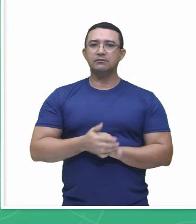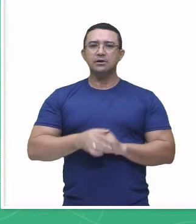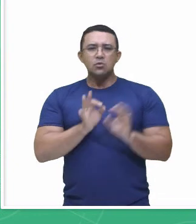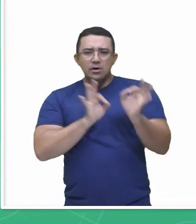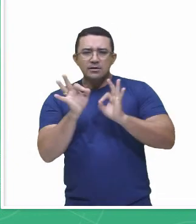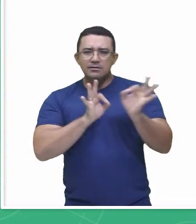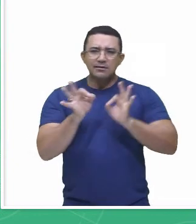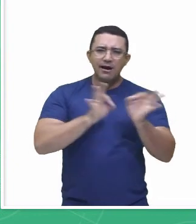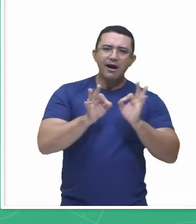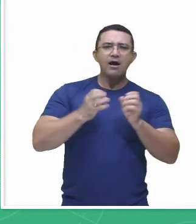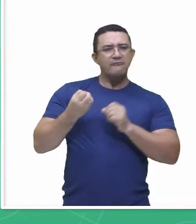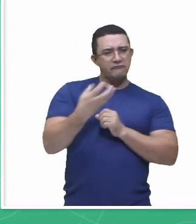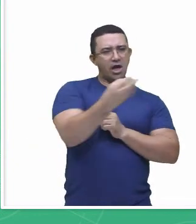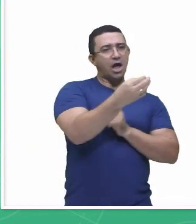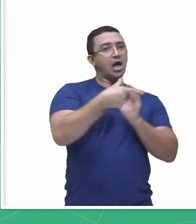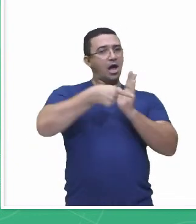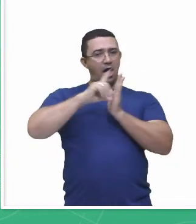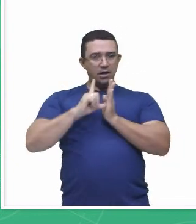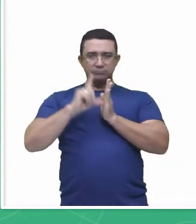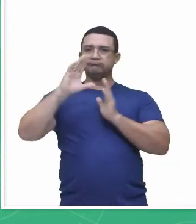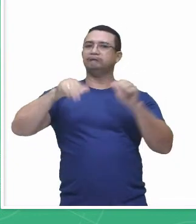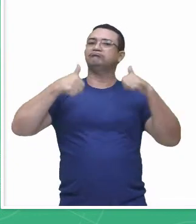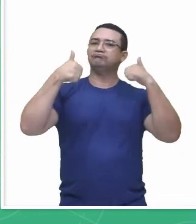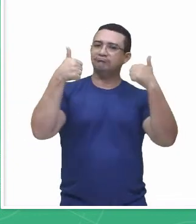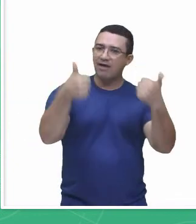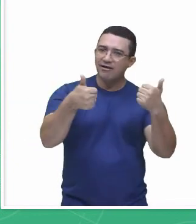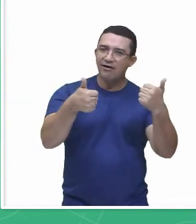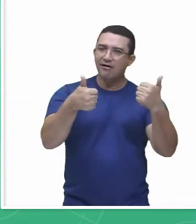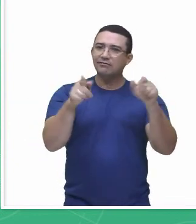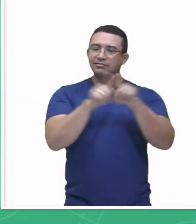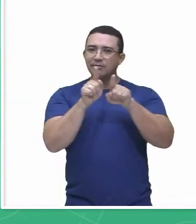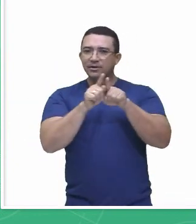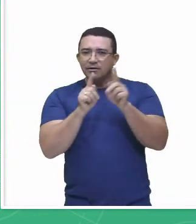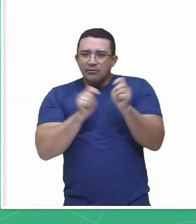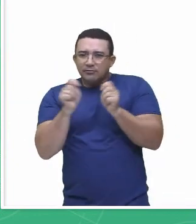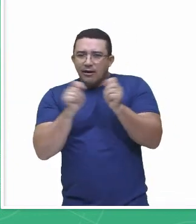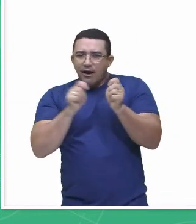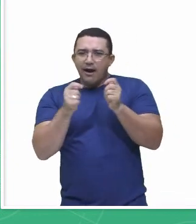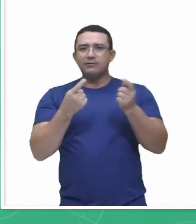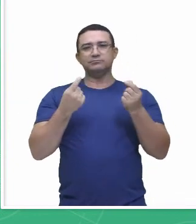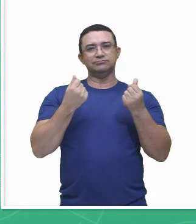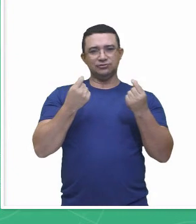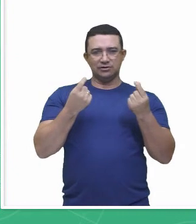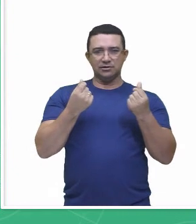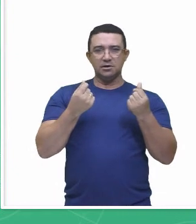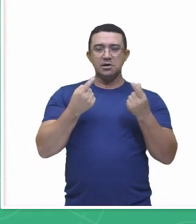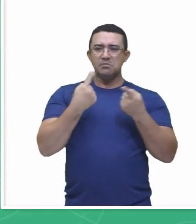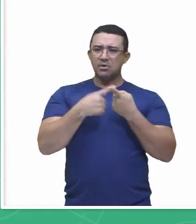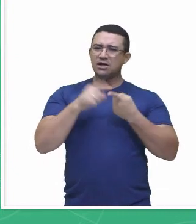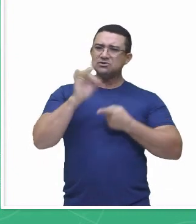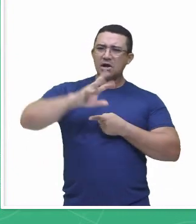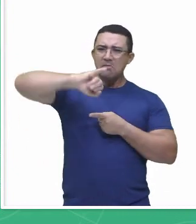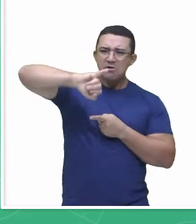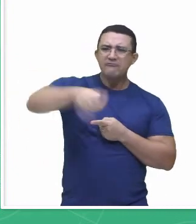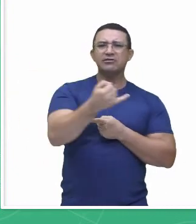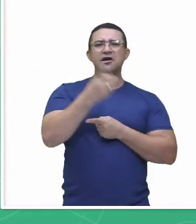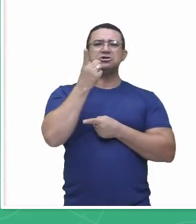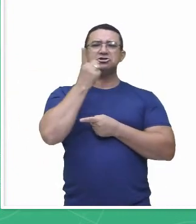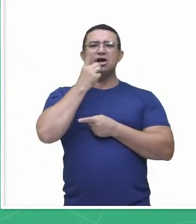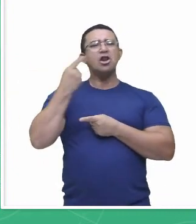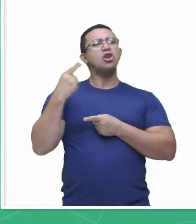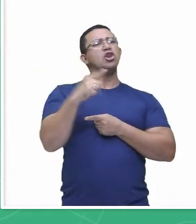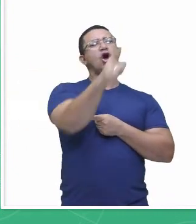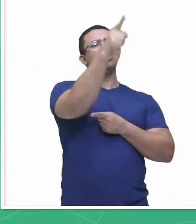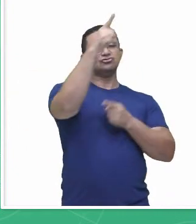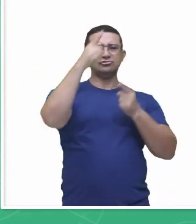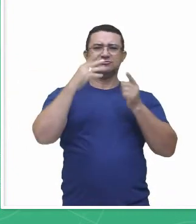com antecedência é o melhor jeito de rentabilizar seu investimento. Por que se contentar em aproveitar apenas os dias que você passa longe de casa,